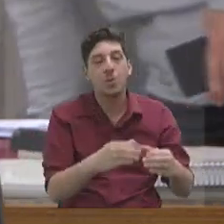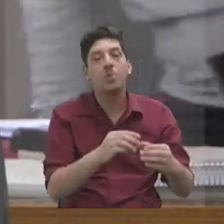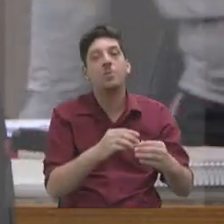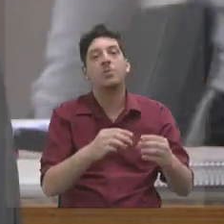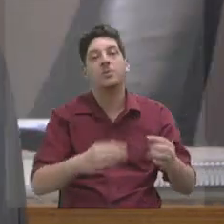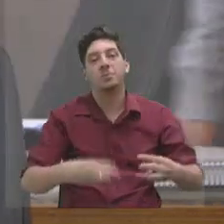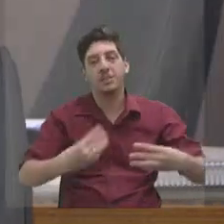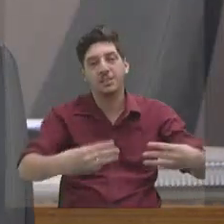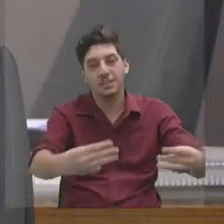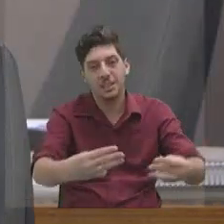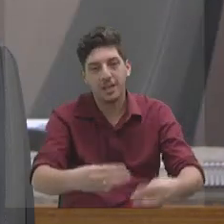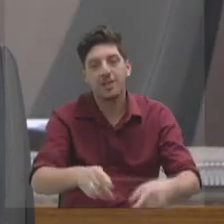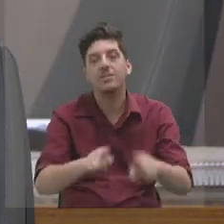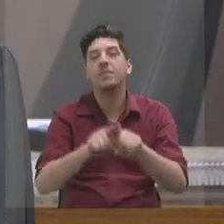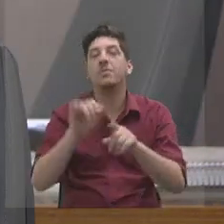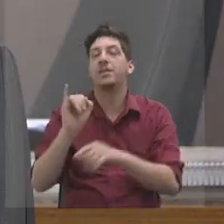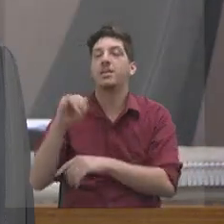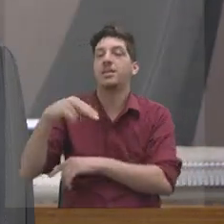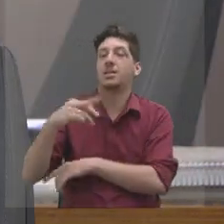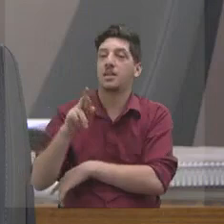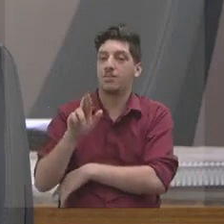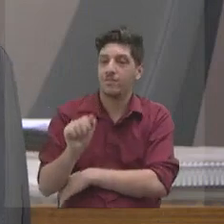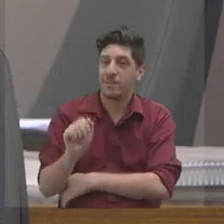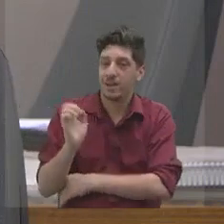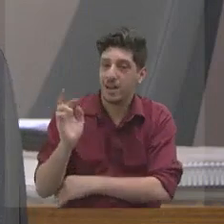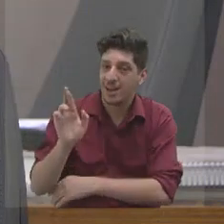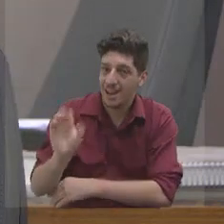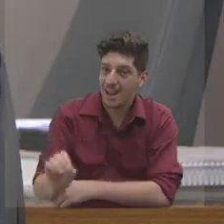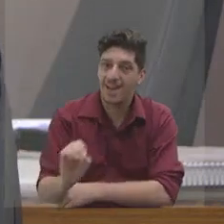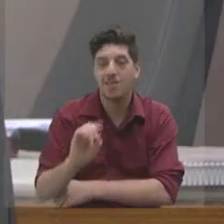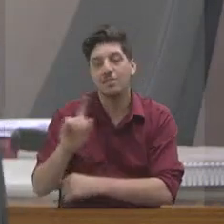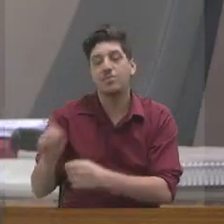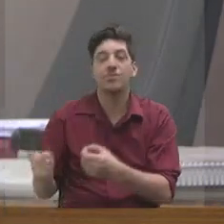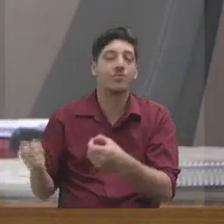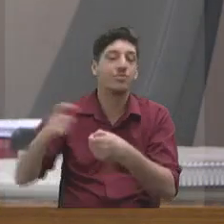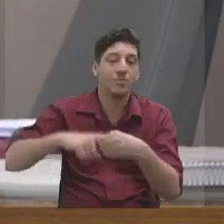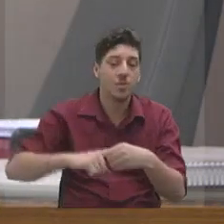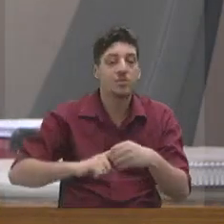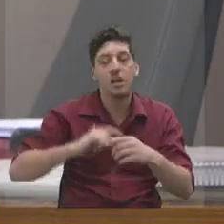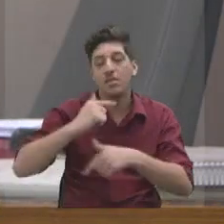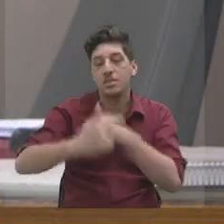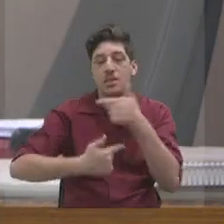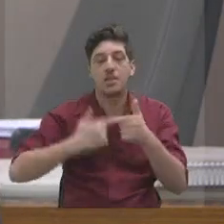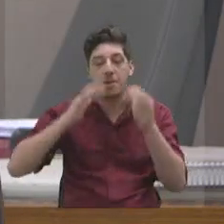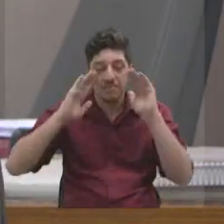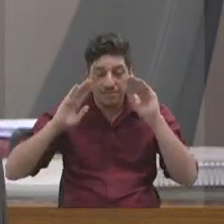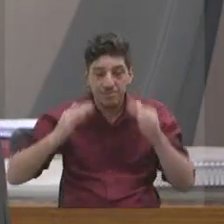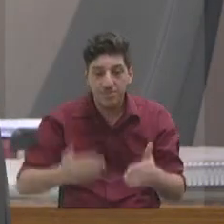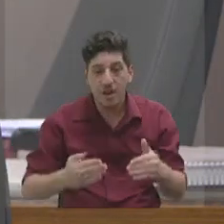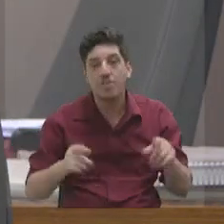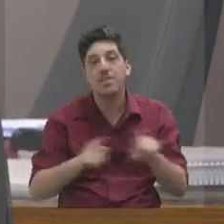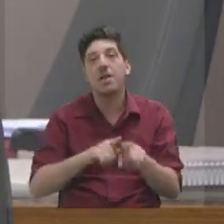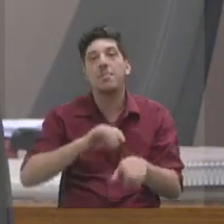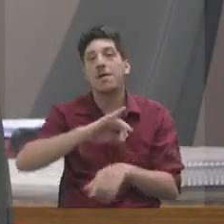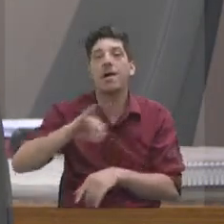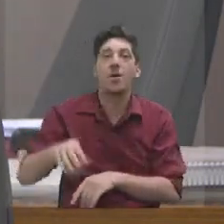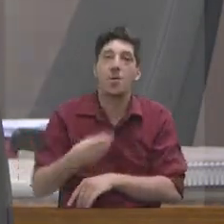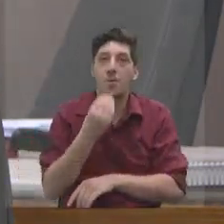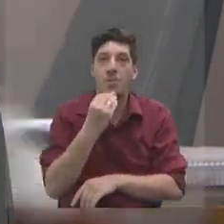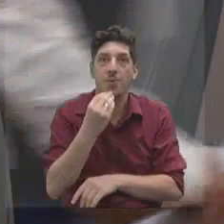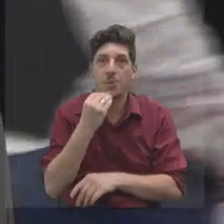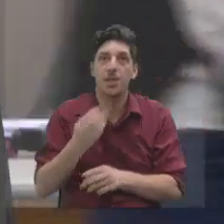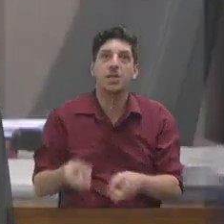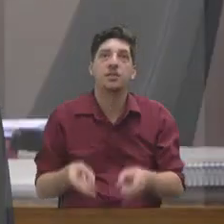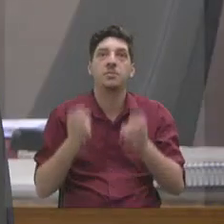né de retomar um papel né mais atuante e nesse sentido eu vejo uma oportunidade é